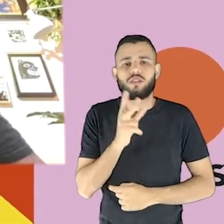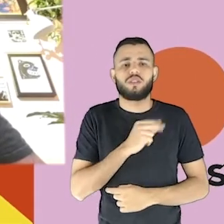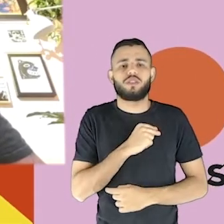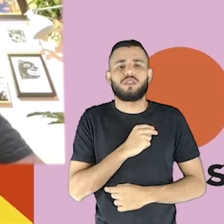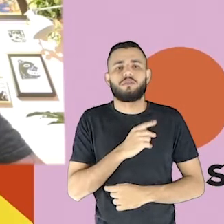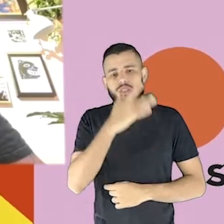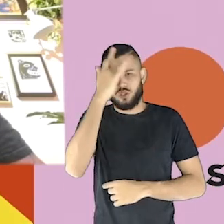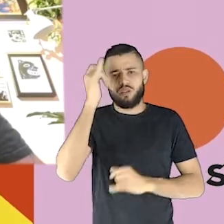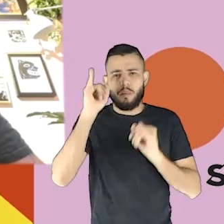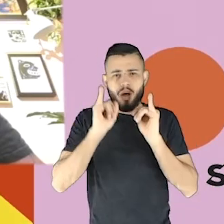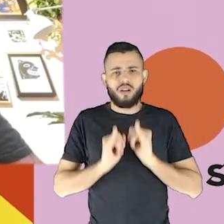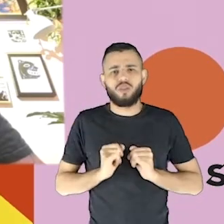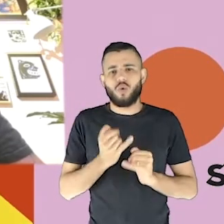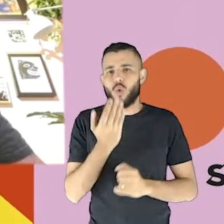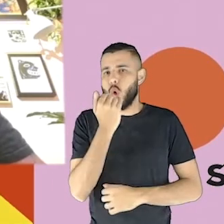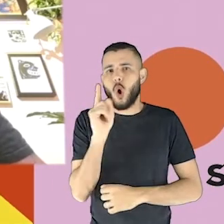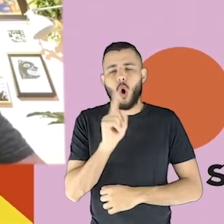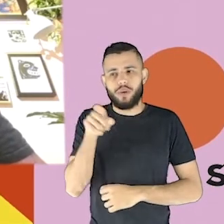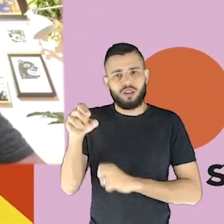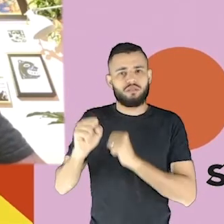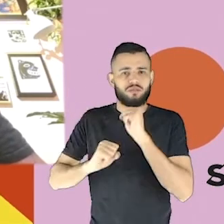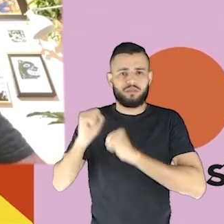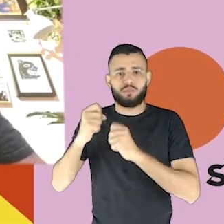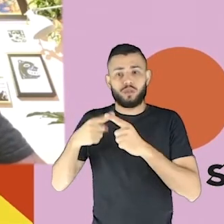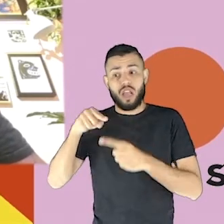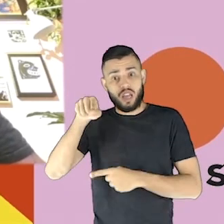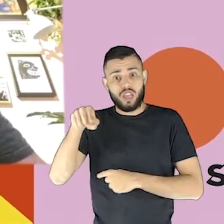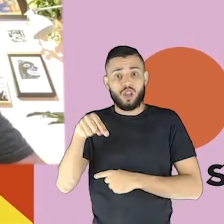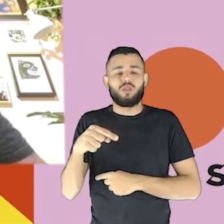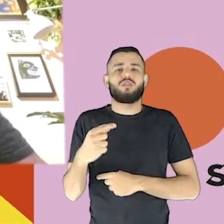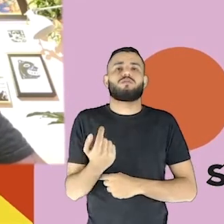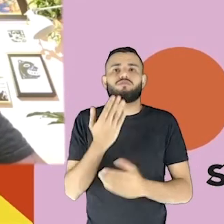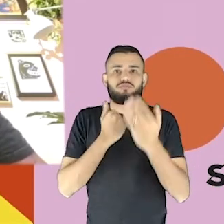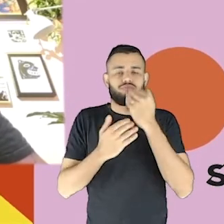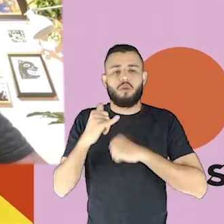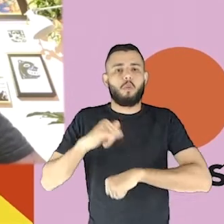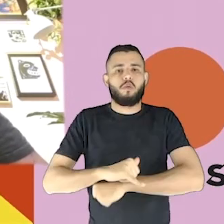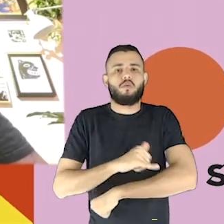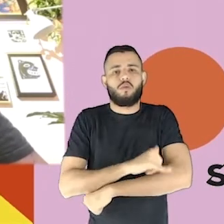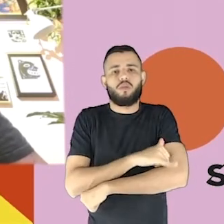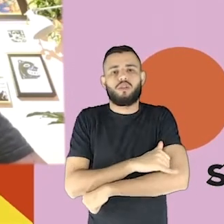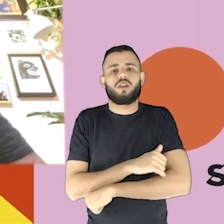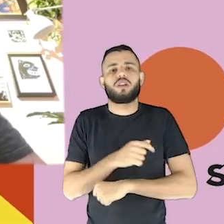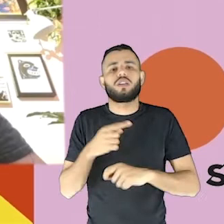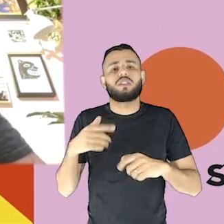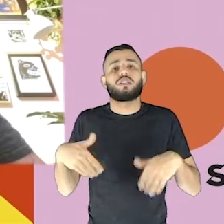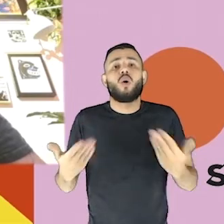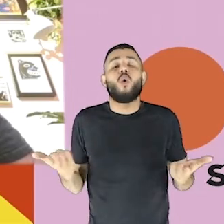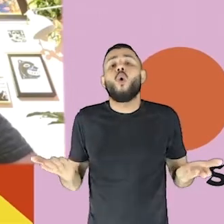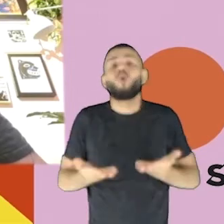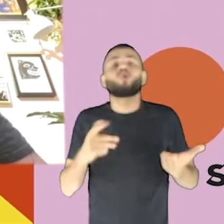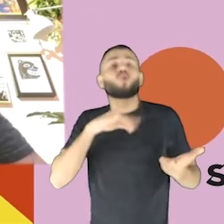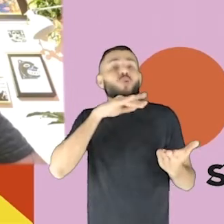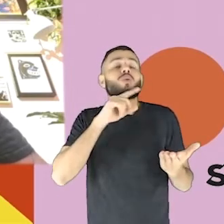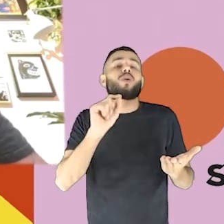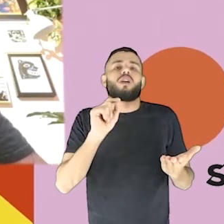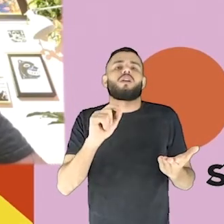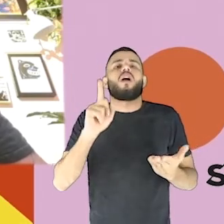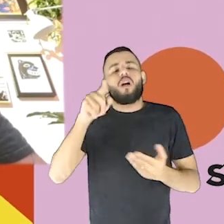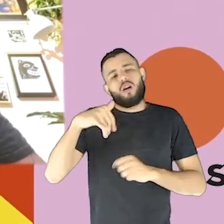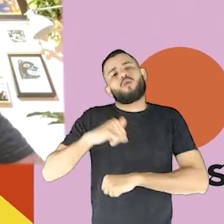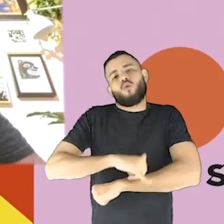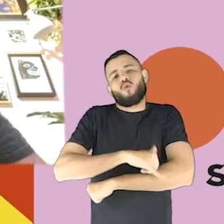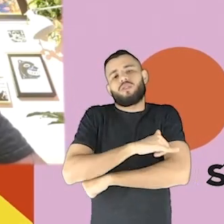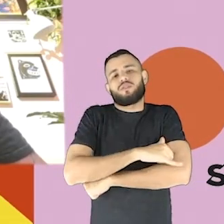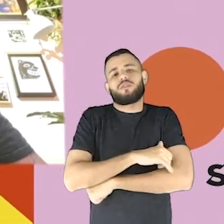porra, magro não come aquela comida industrializada ali, porque é aquilo que engorda. Tem esse estigma, né? Então, o que é ruim hoje? É ser gordo,